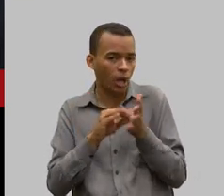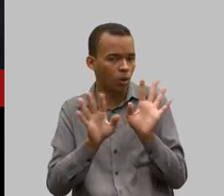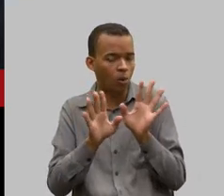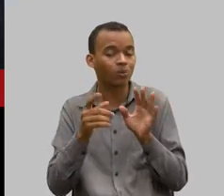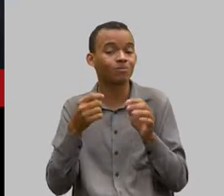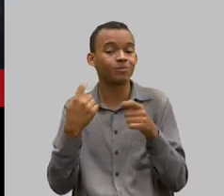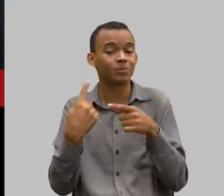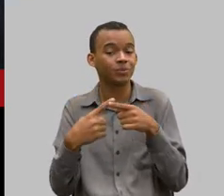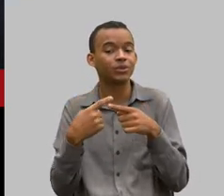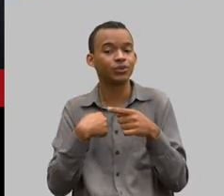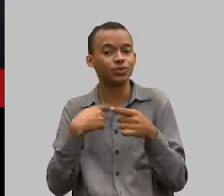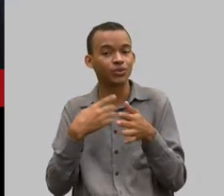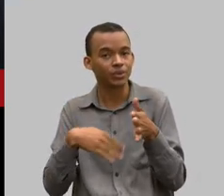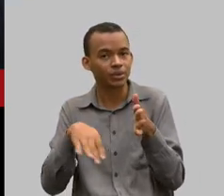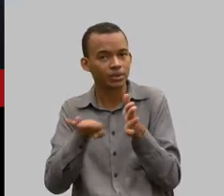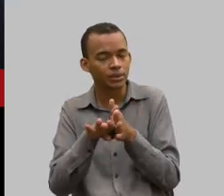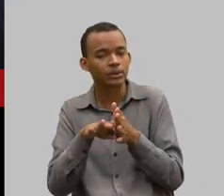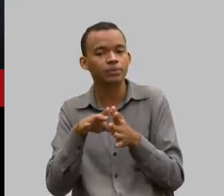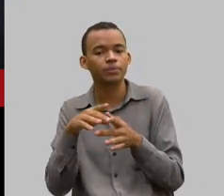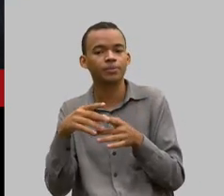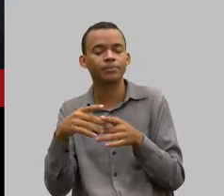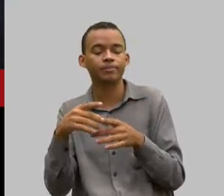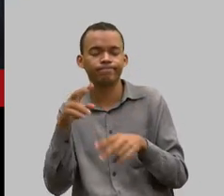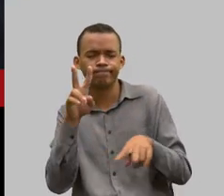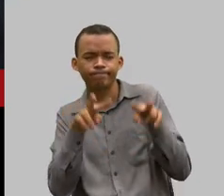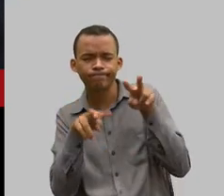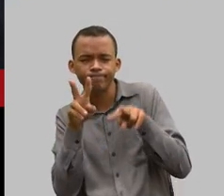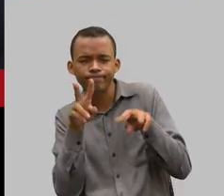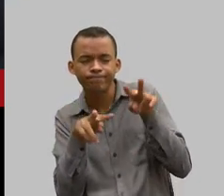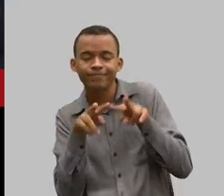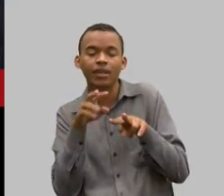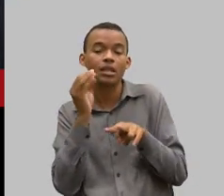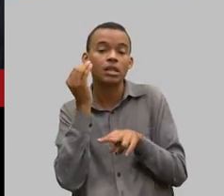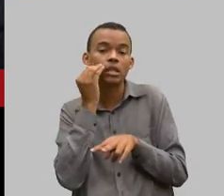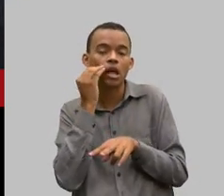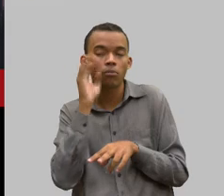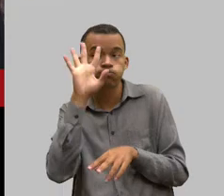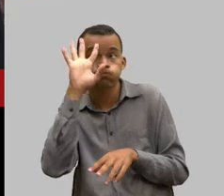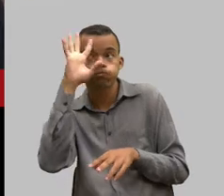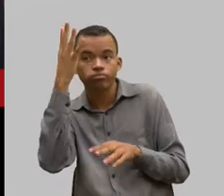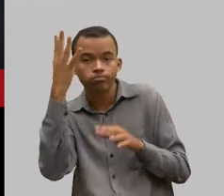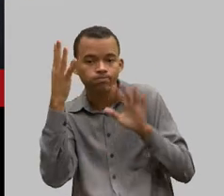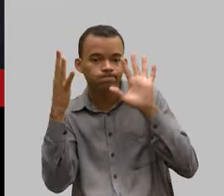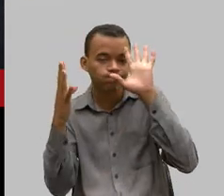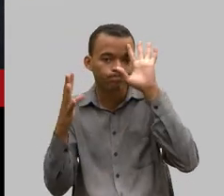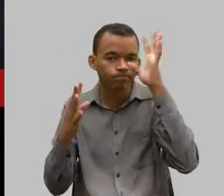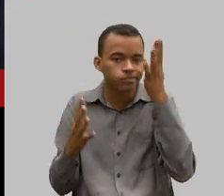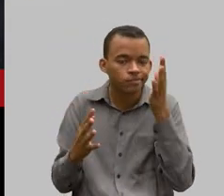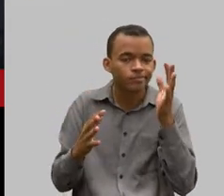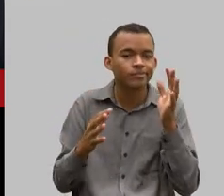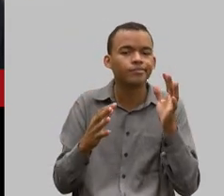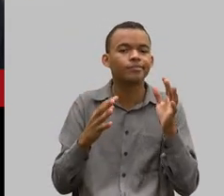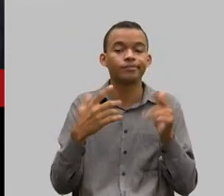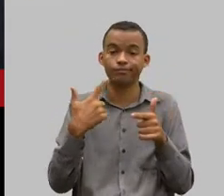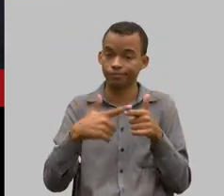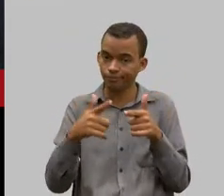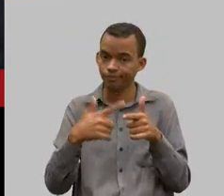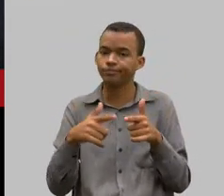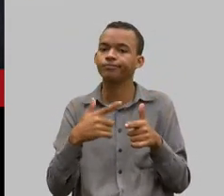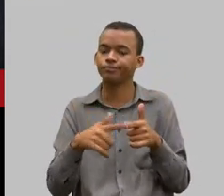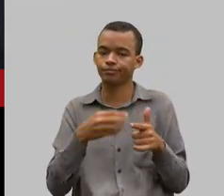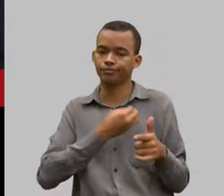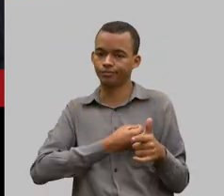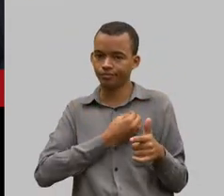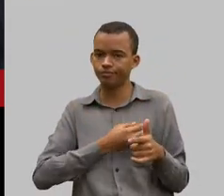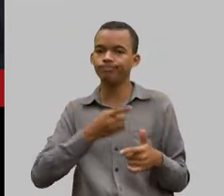tenho um olhar um pouco mais analítico pra gente tentar dar soluções para esse problema que realmente existe a gente já tá com esse olhar para